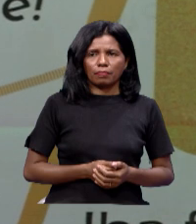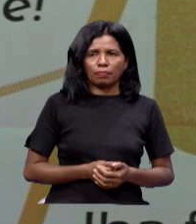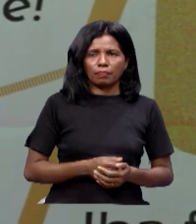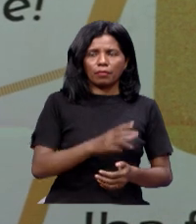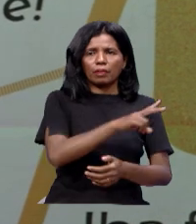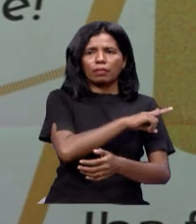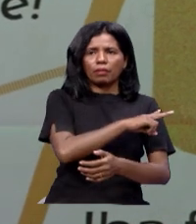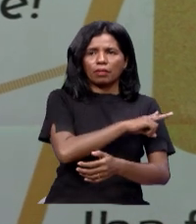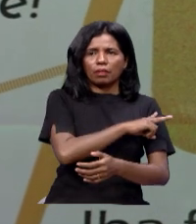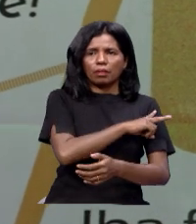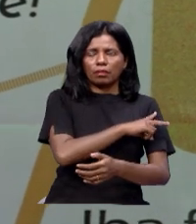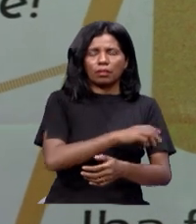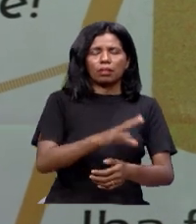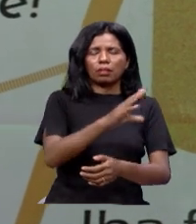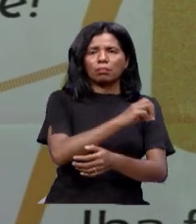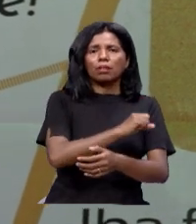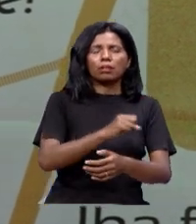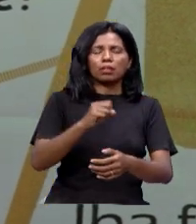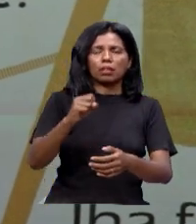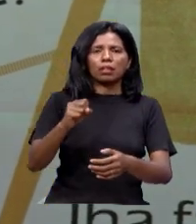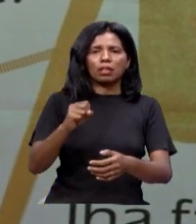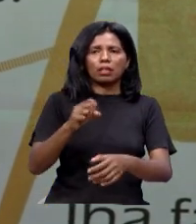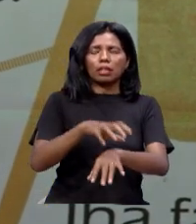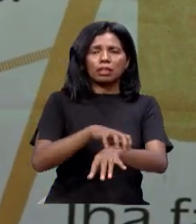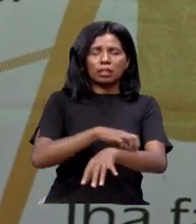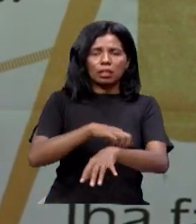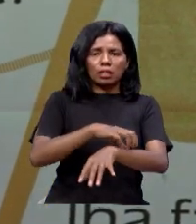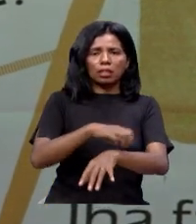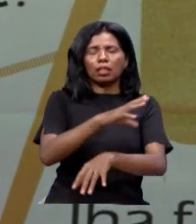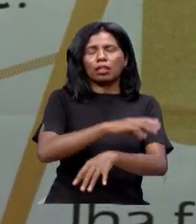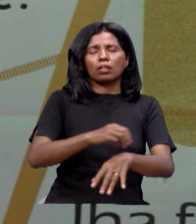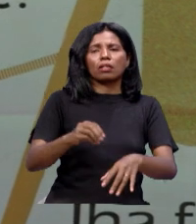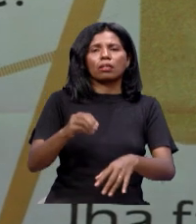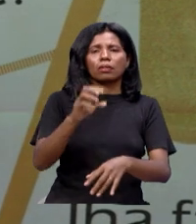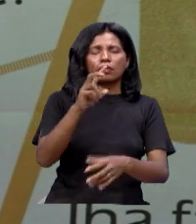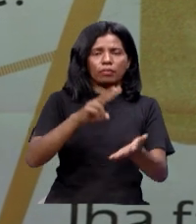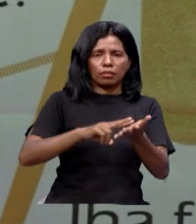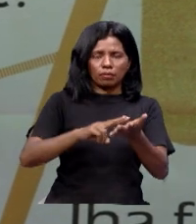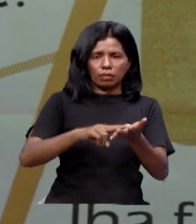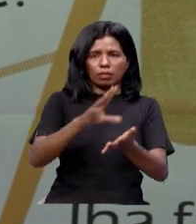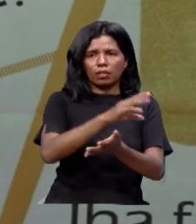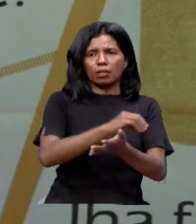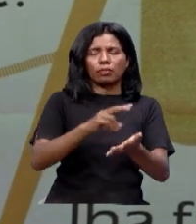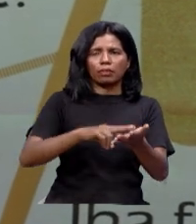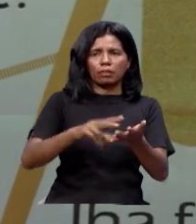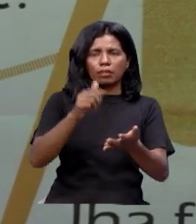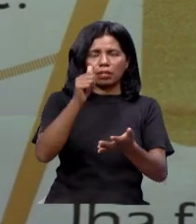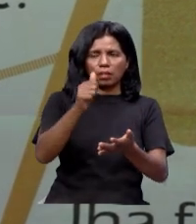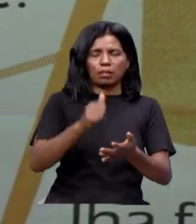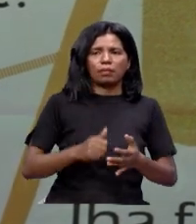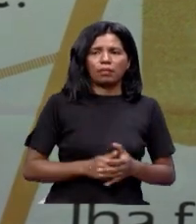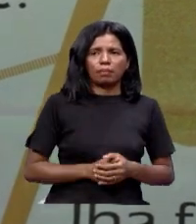Será vacina sarampo rubela, PCV, OPD, não mais vitamina A, albendazol. Antes